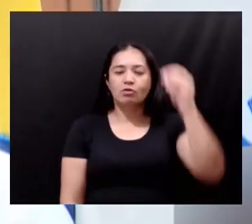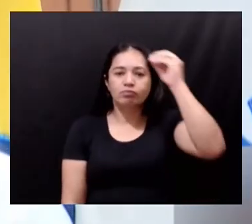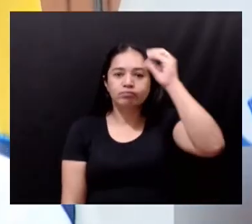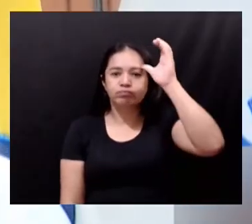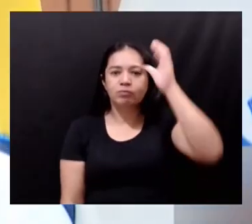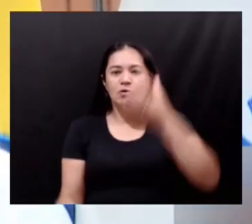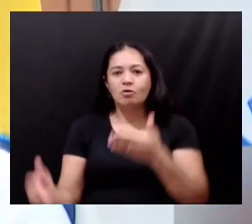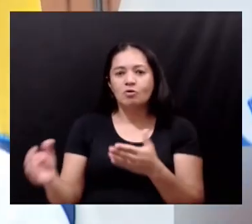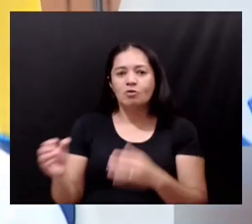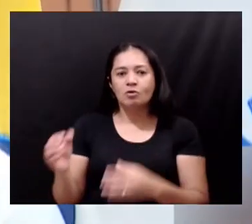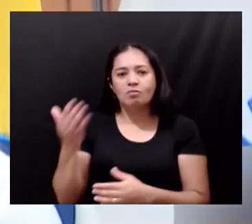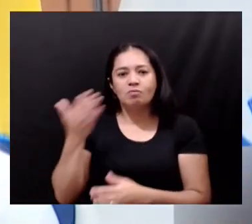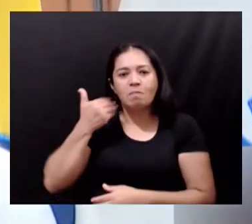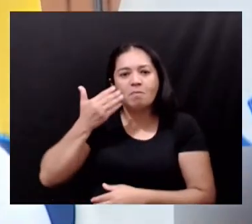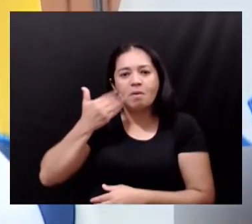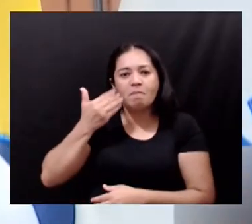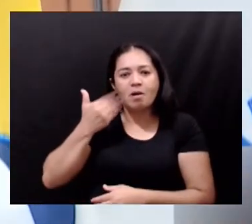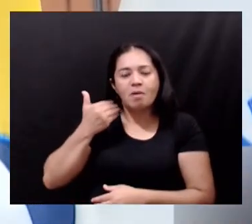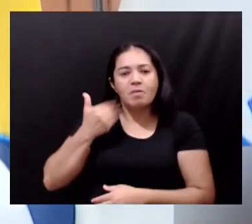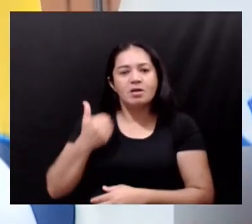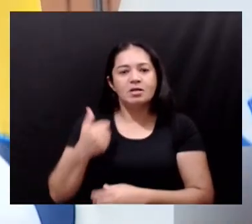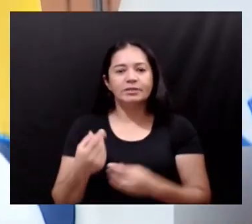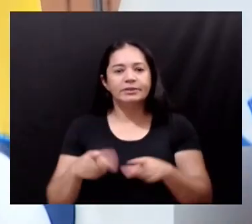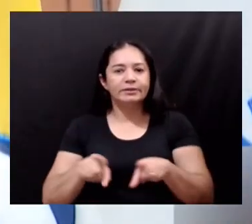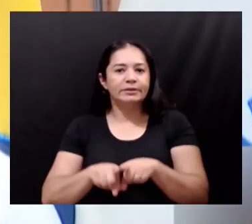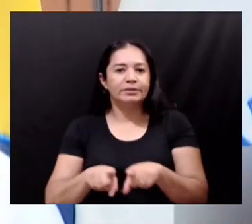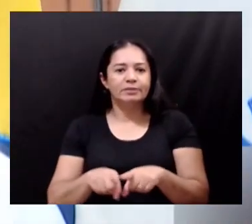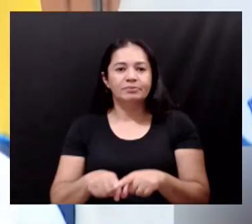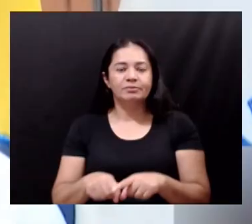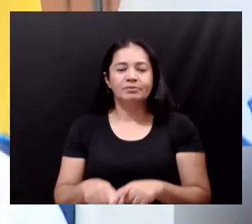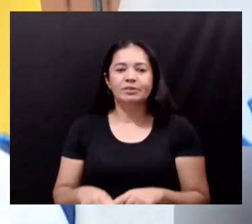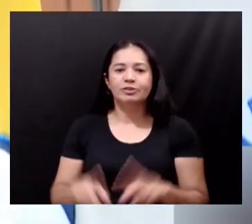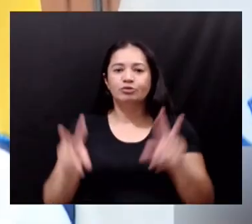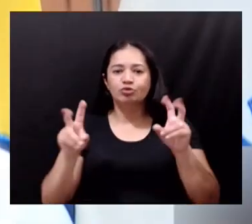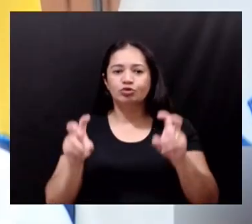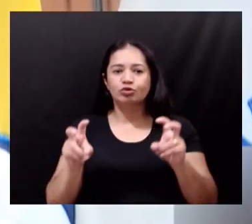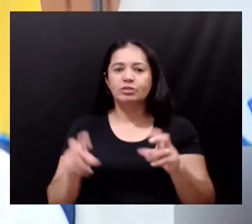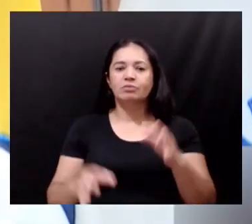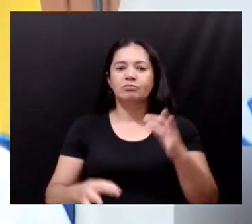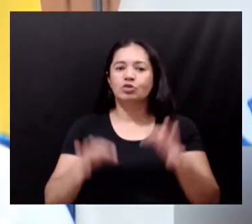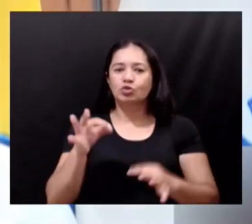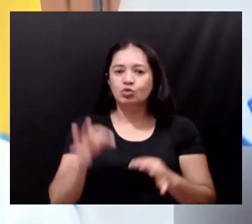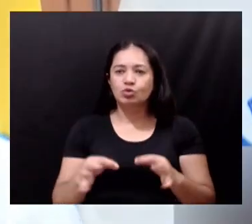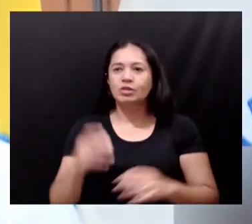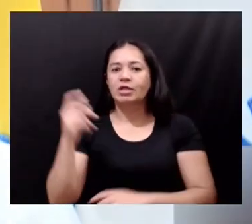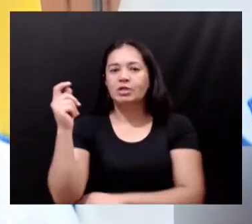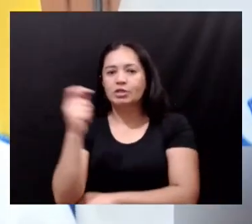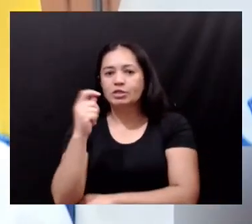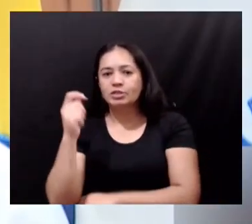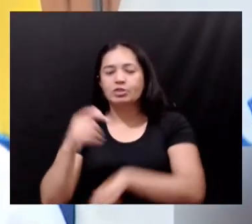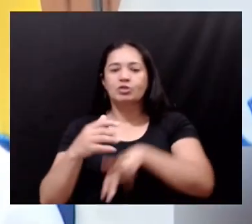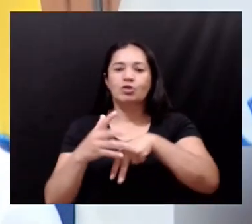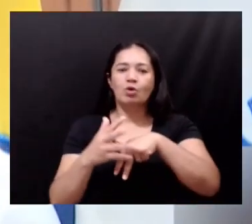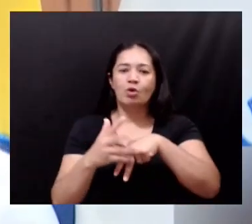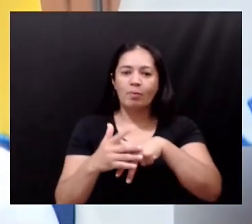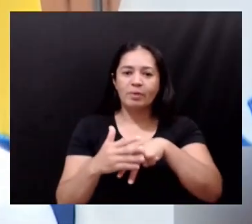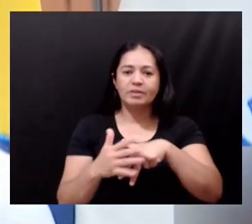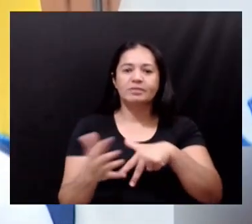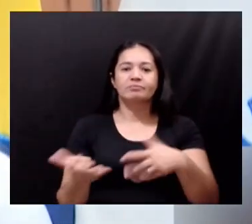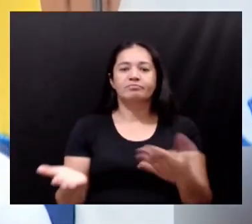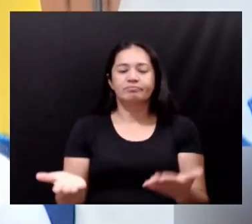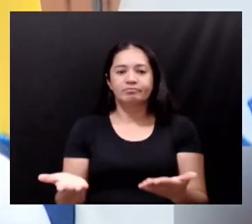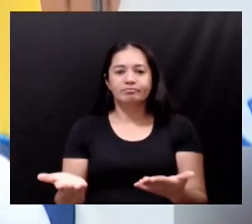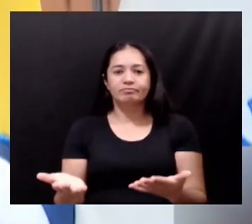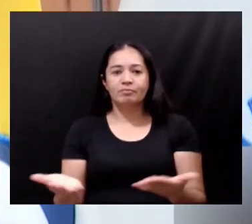acumular bastante sobre a questão jurídica das associações, dos pacientes. Então, esse ano